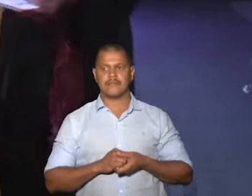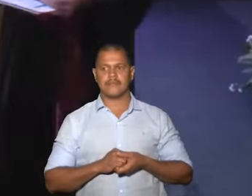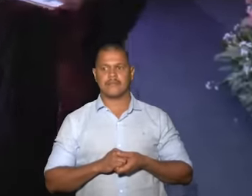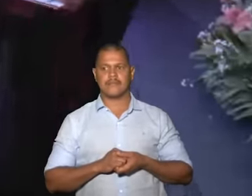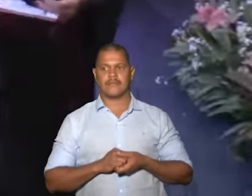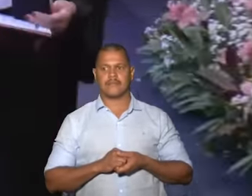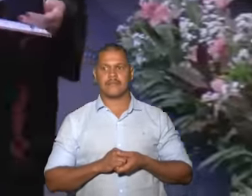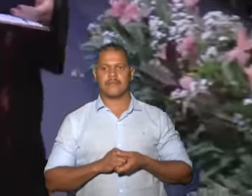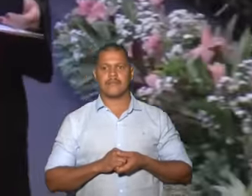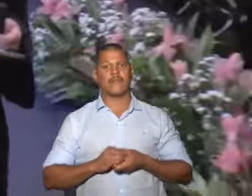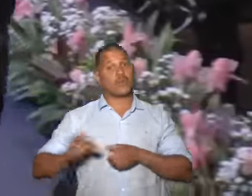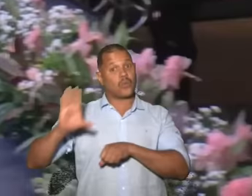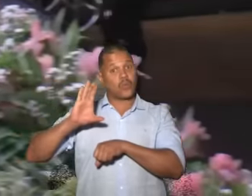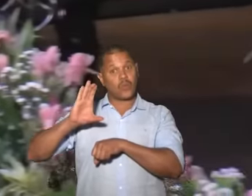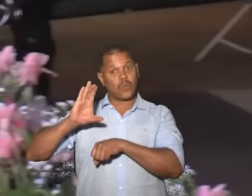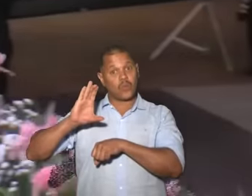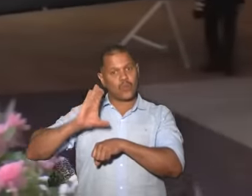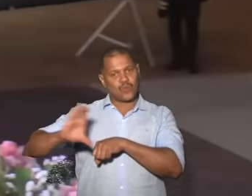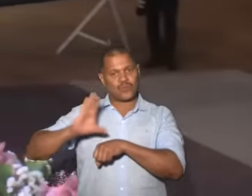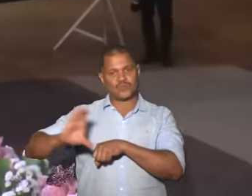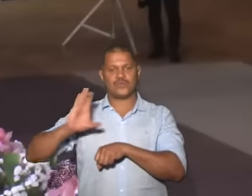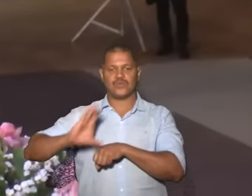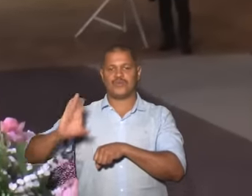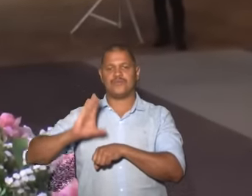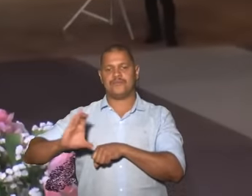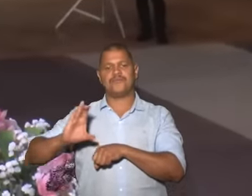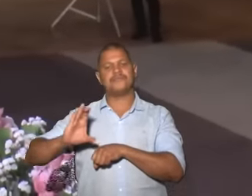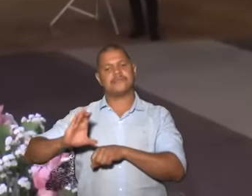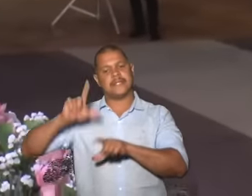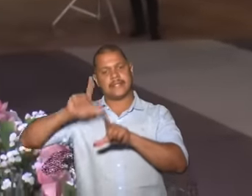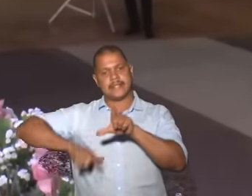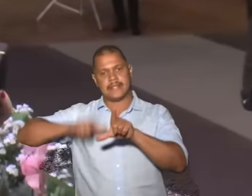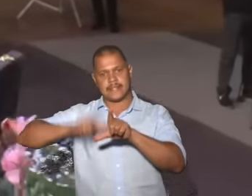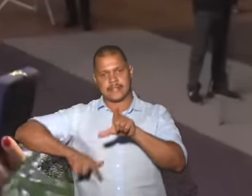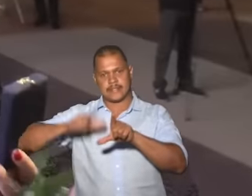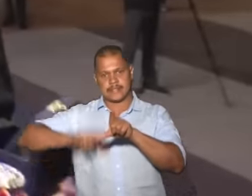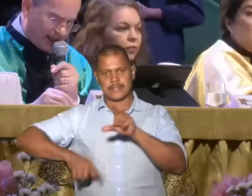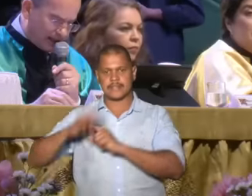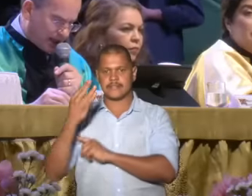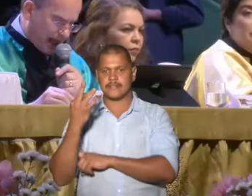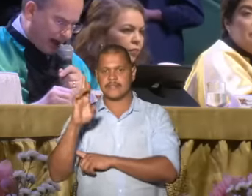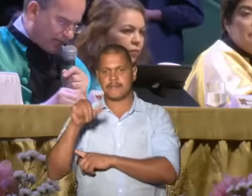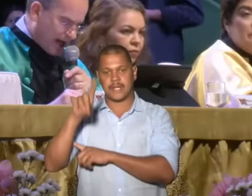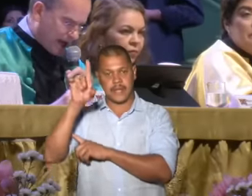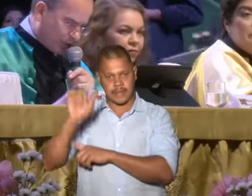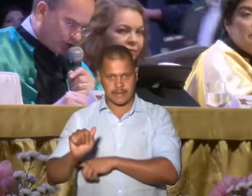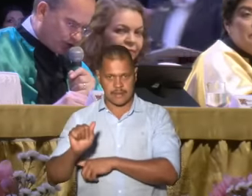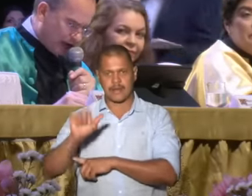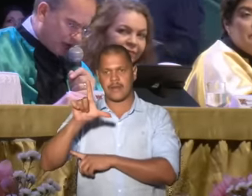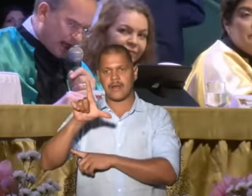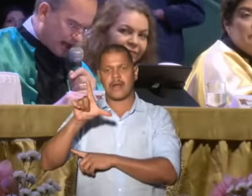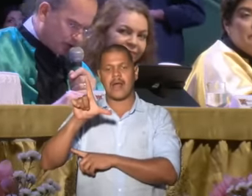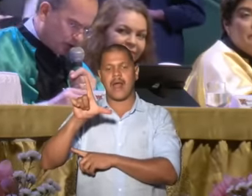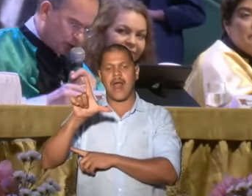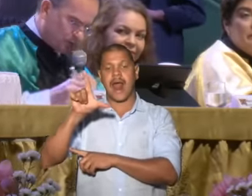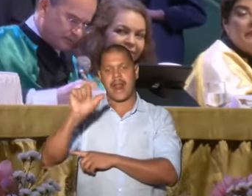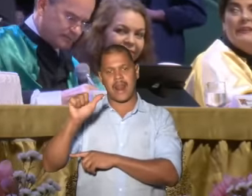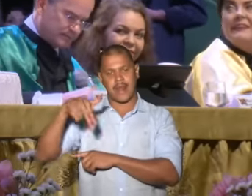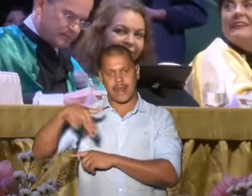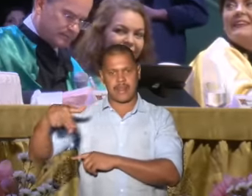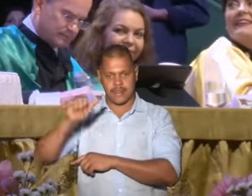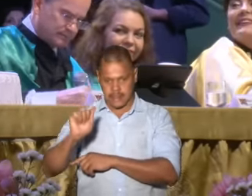Do curso de Letras, a formanda Brenda Lana de Carvalho Salgado.